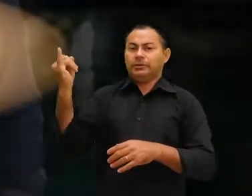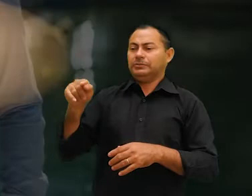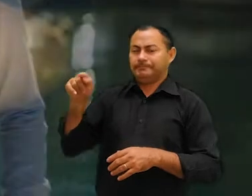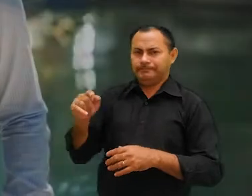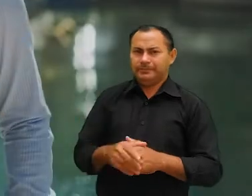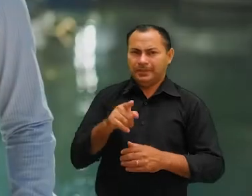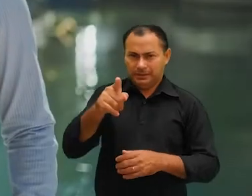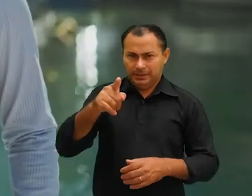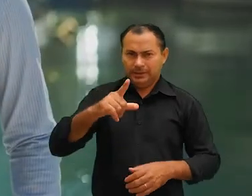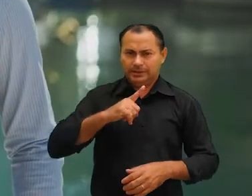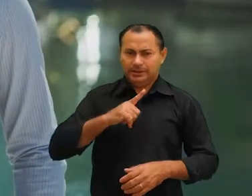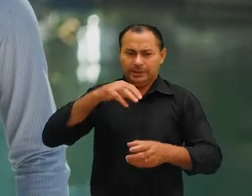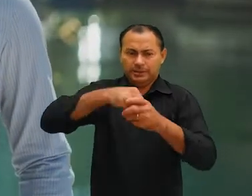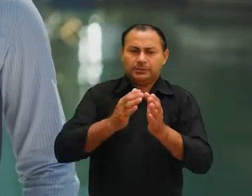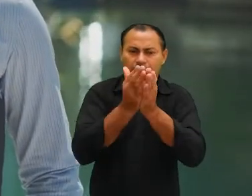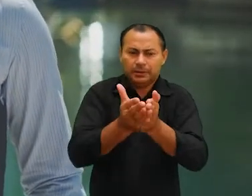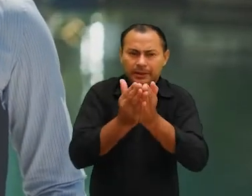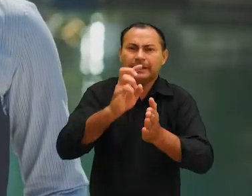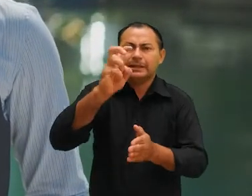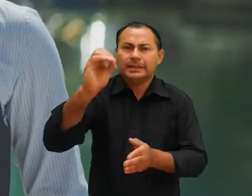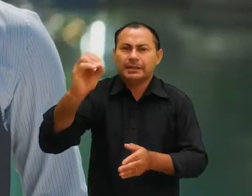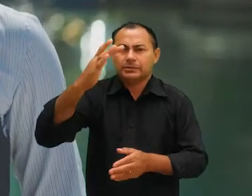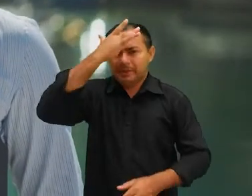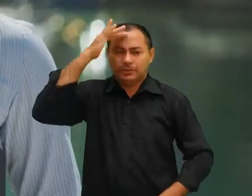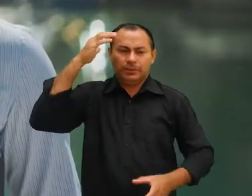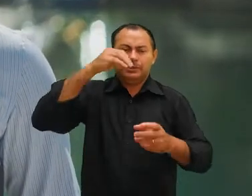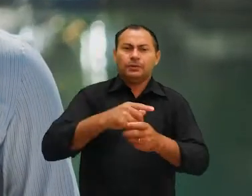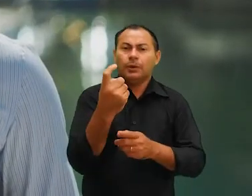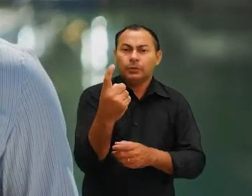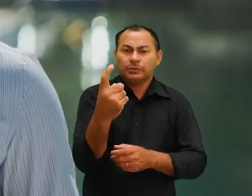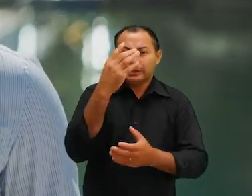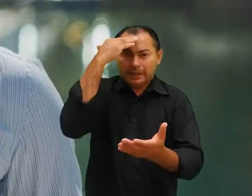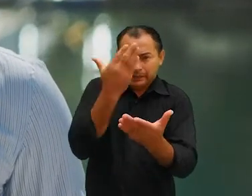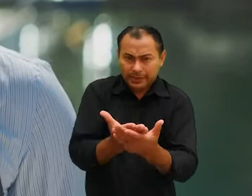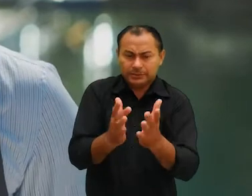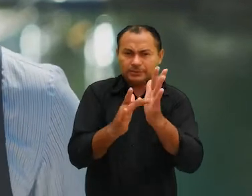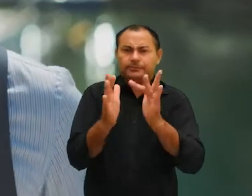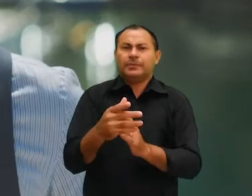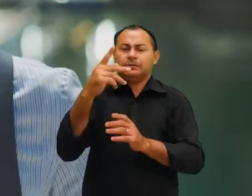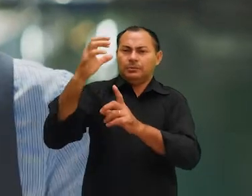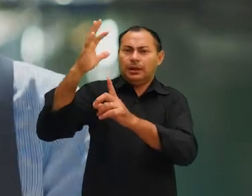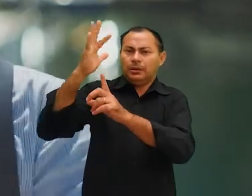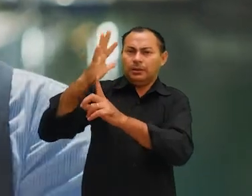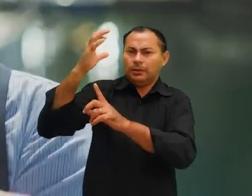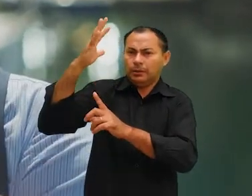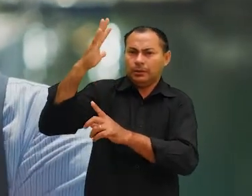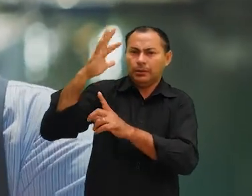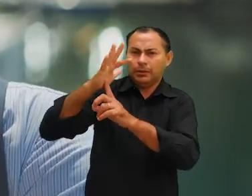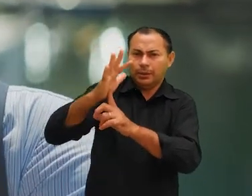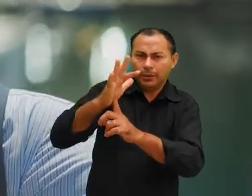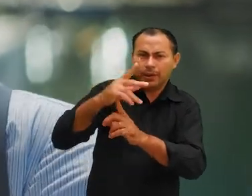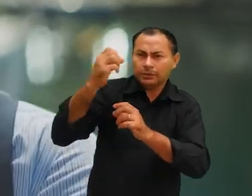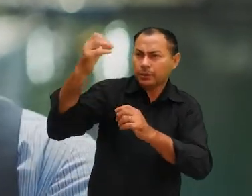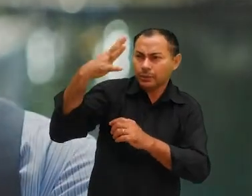ser importante aí e se estivesse em um navio com 500 marinheiros e fosse o único crente em Jesus sua luz estaria em uma posição